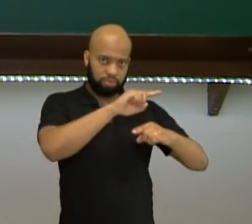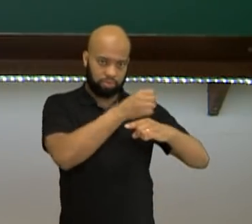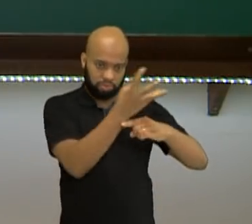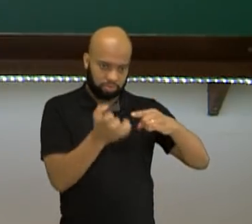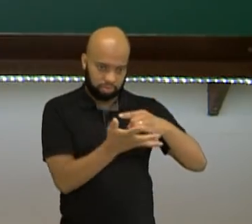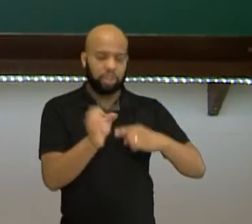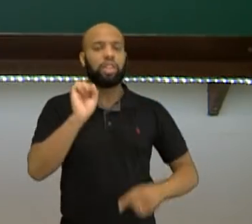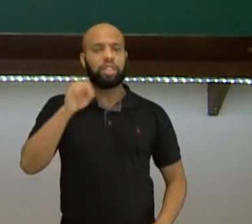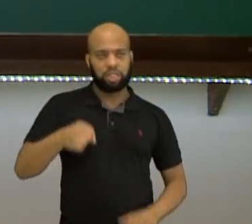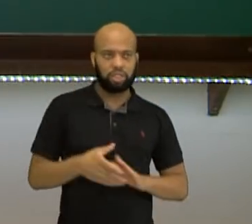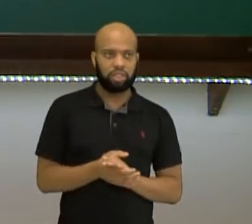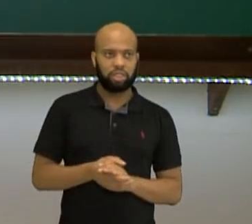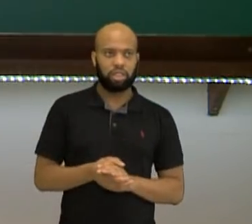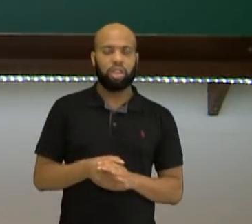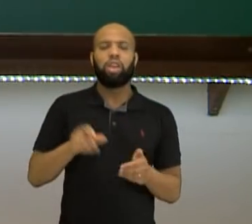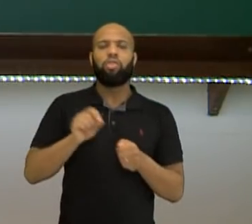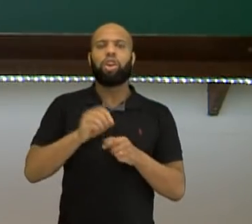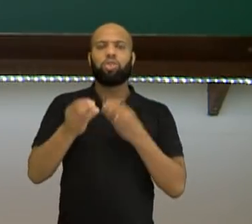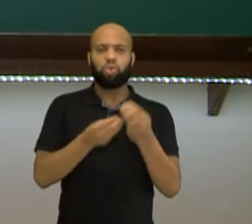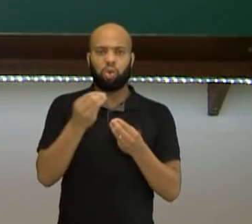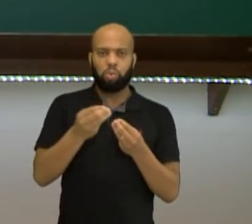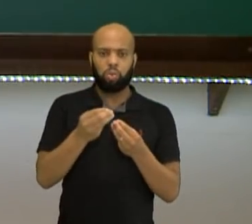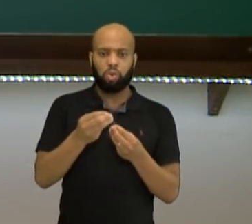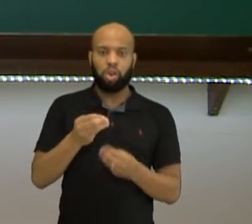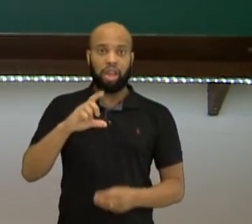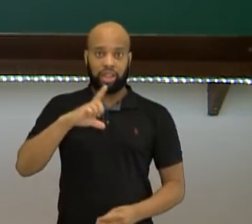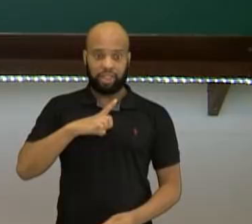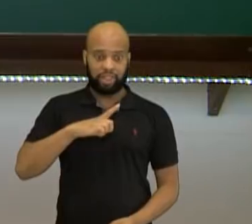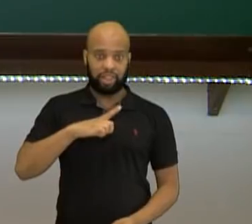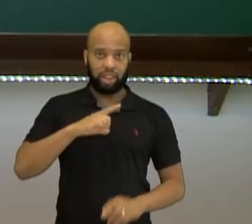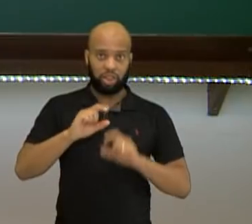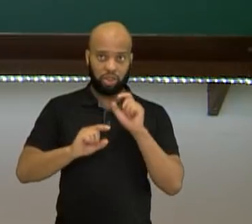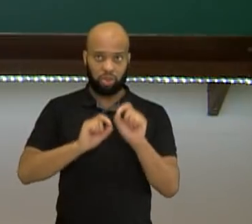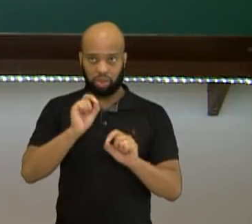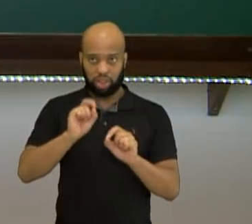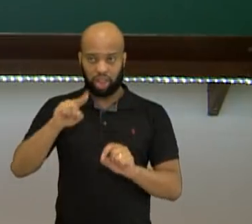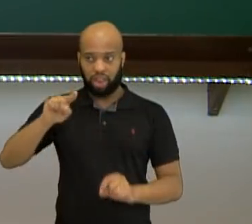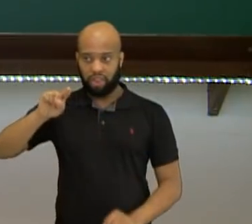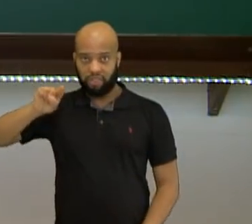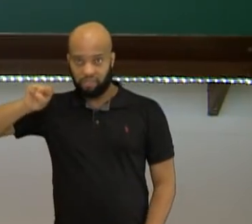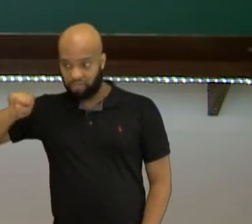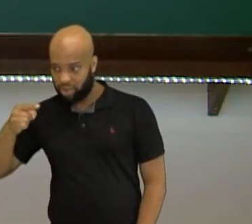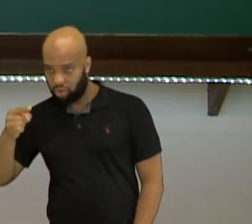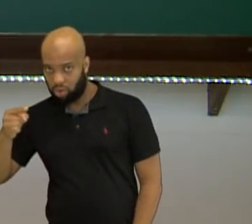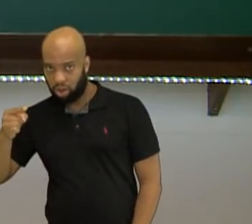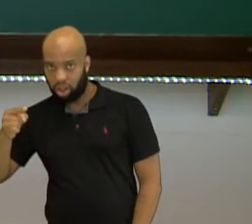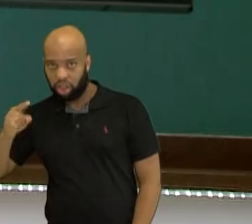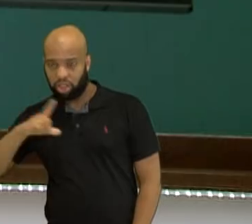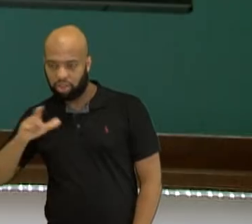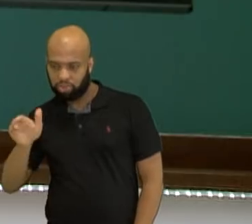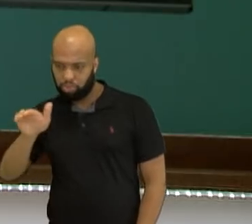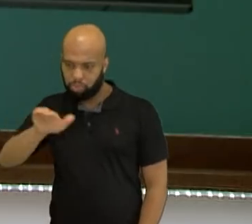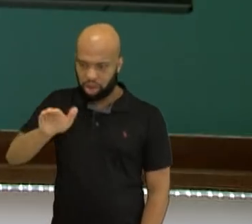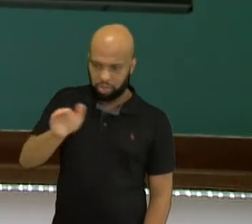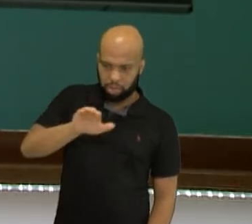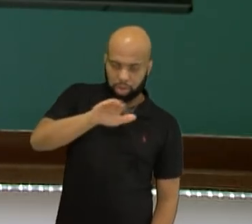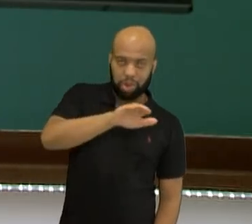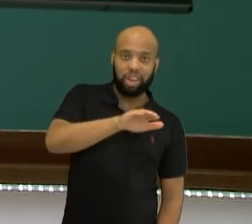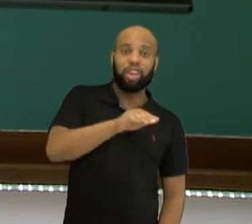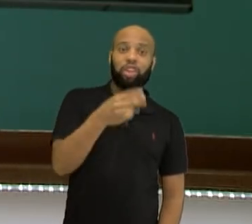você desloque a vírgula 2 casas para a sua direita. Tá? Então, deslocando a vírgula 2 casas para a direita, você tem o quê? Você